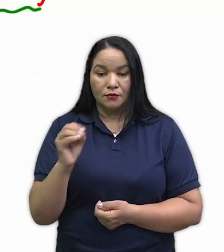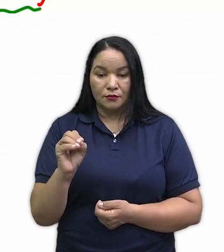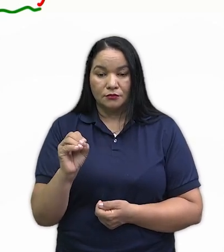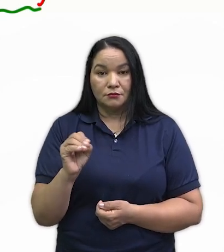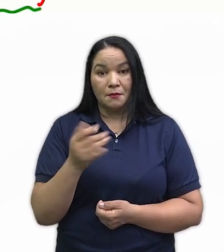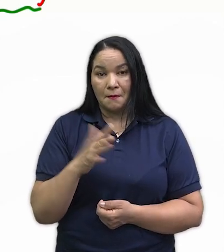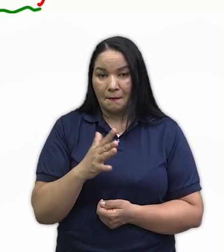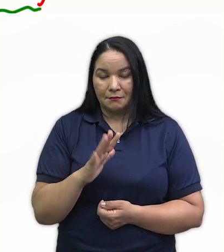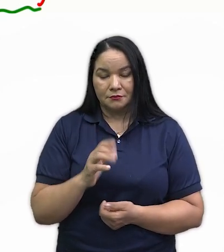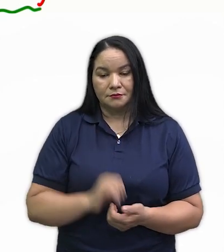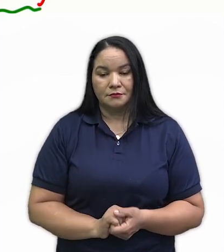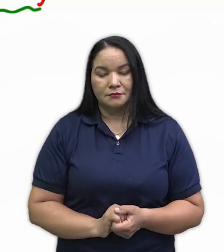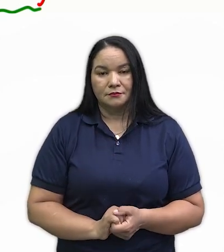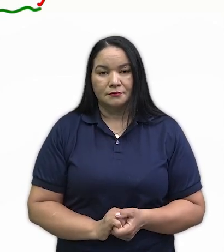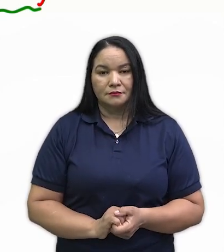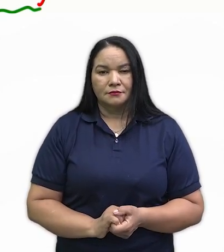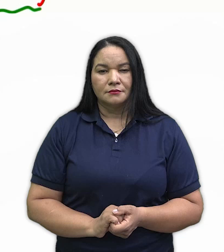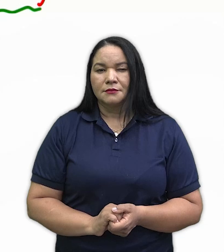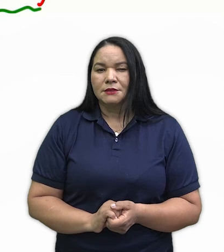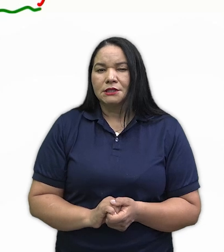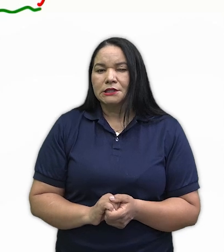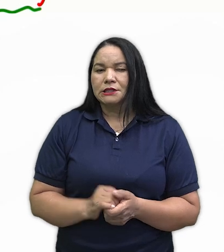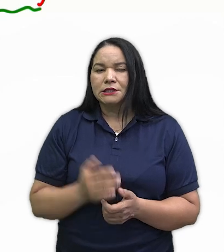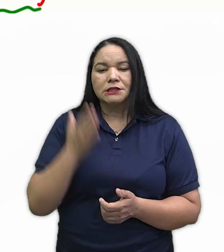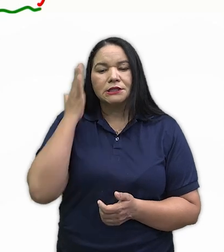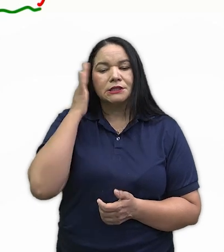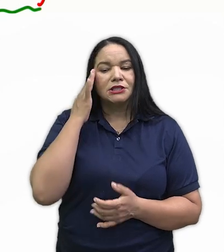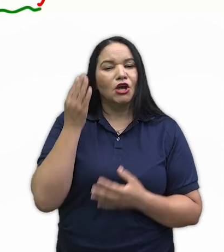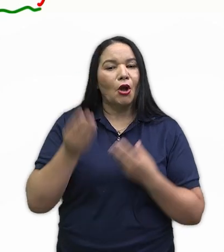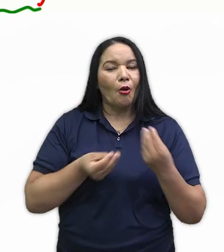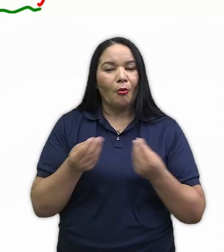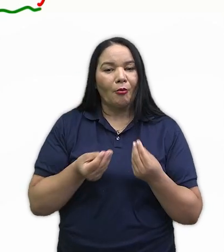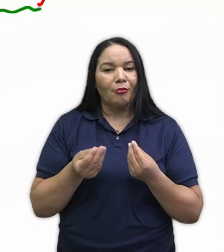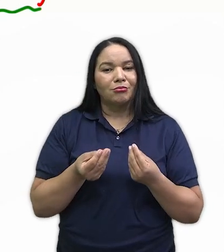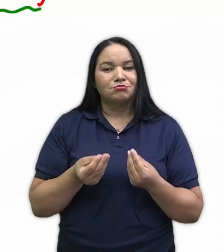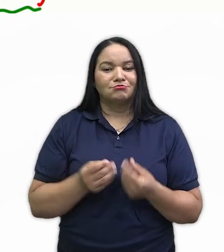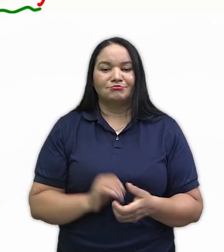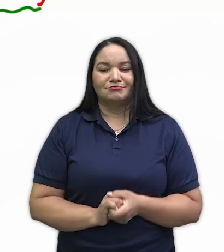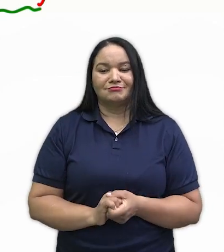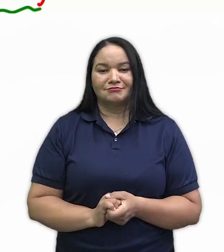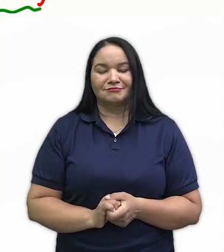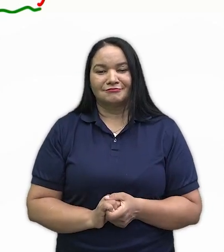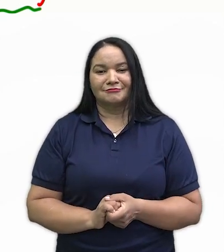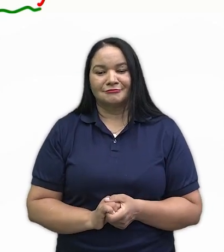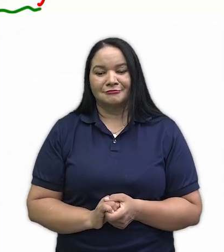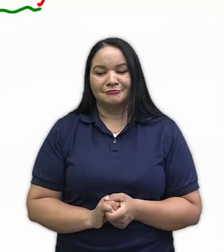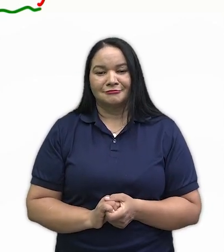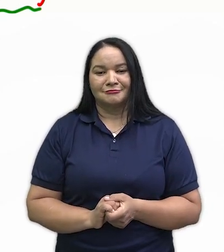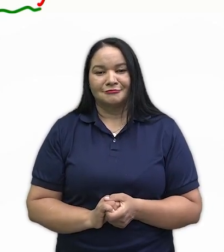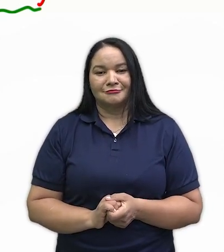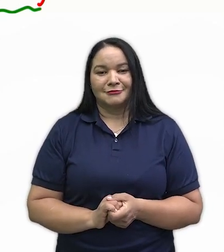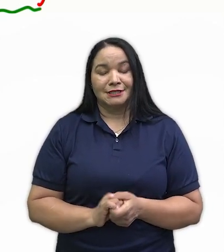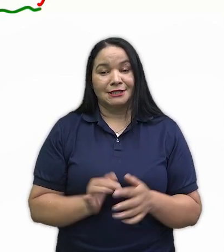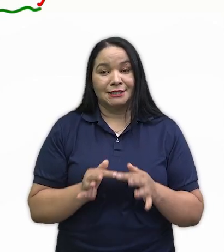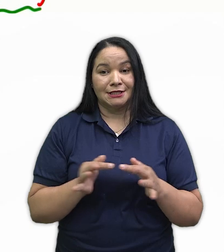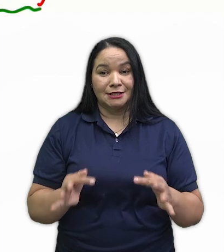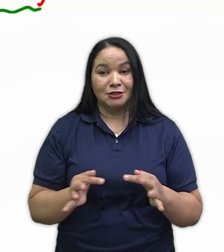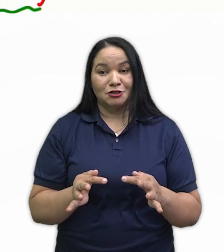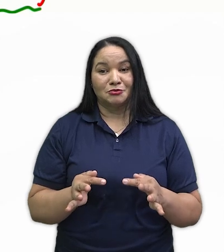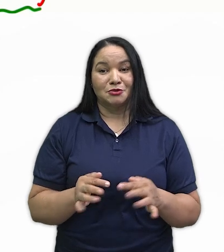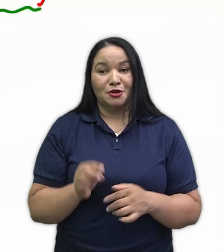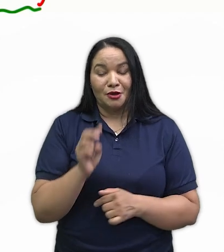1,118140, aproximado. Professor, como é que eu sei disso? Isso é mágico? Quem me dera, né? Simples, pessoal.